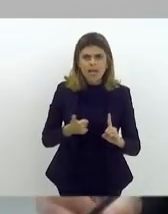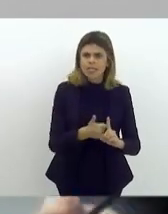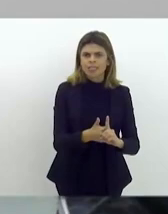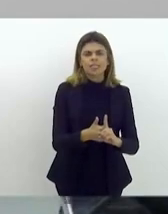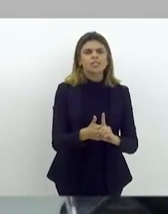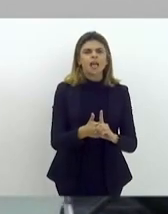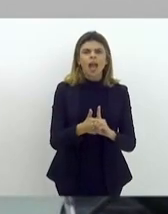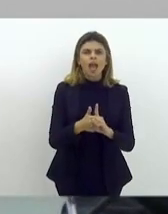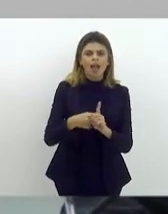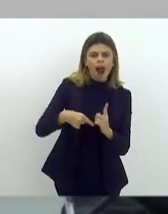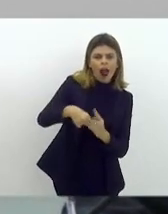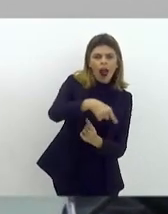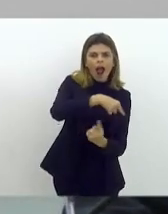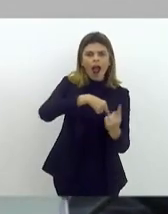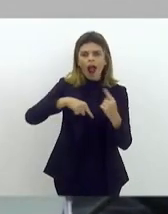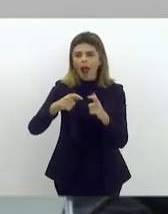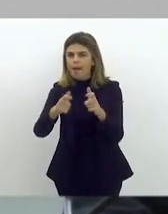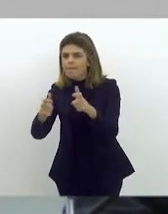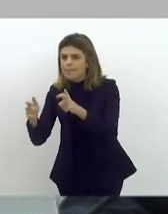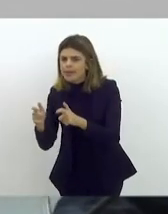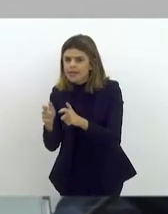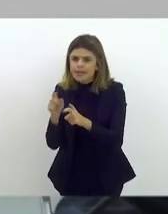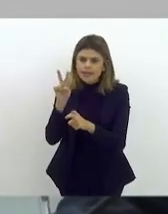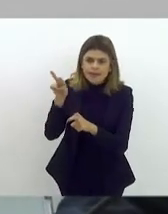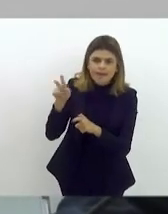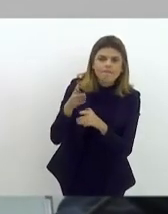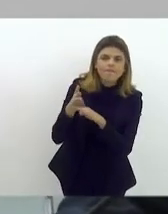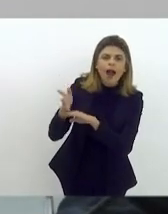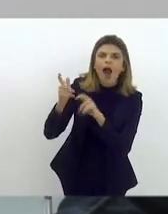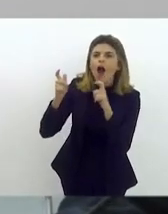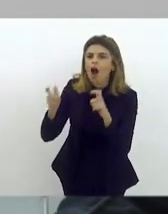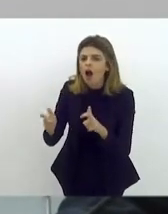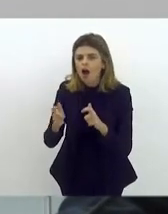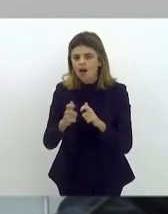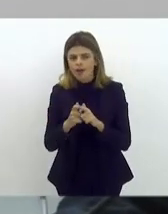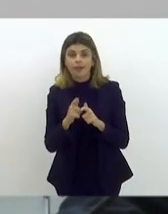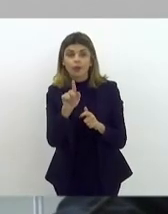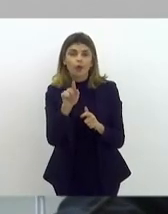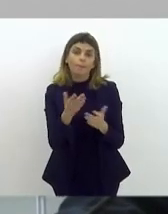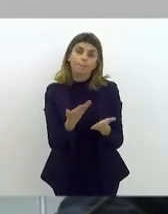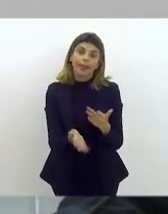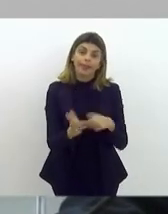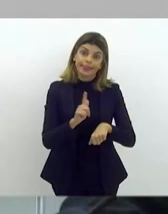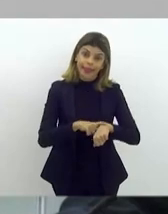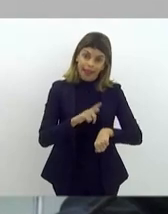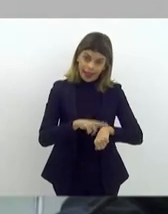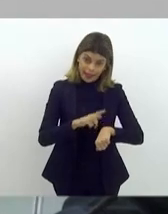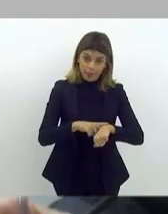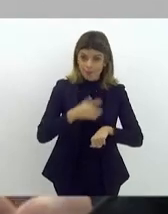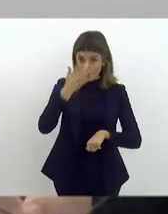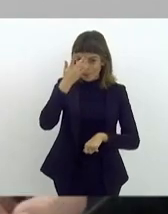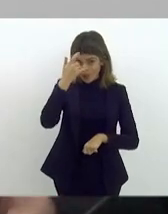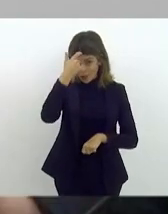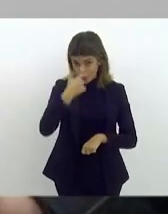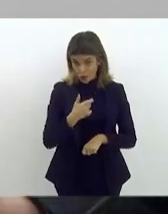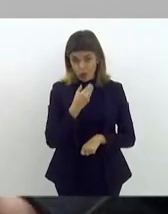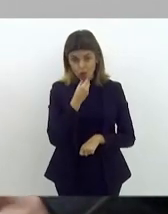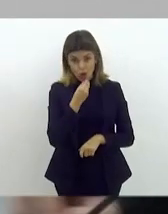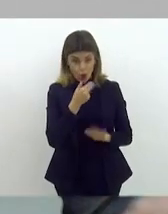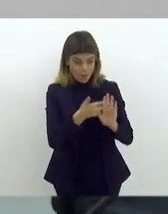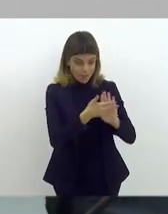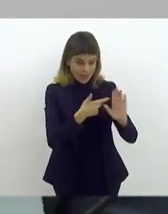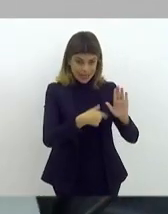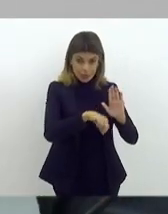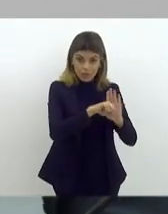circulando os ambientes olhando para onde elas vão perde tempo né o o criminoso ele não ele